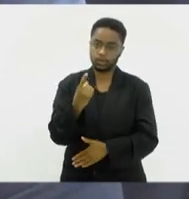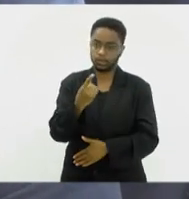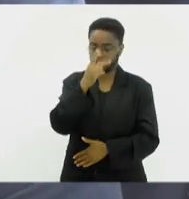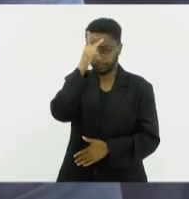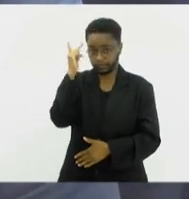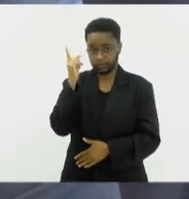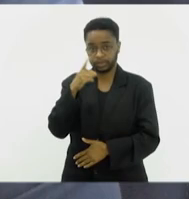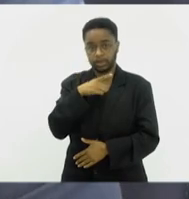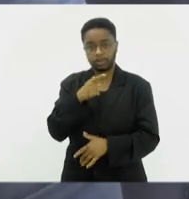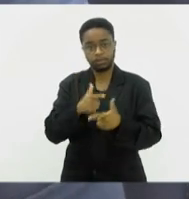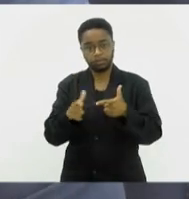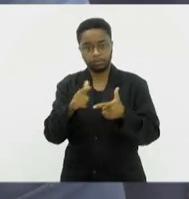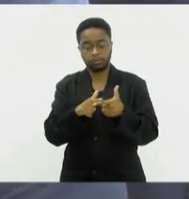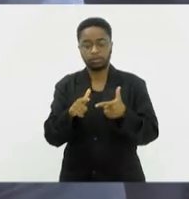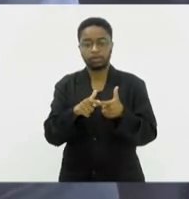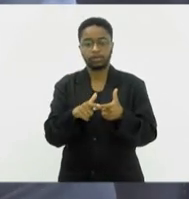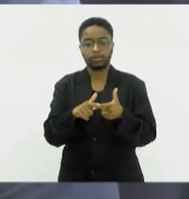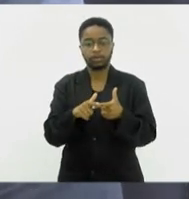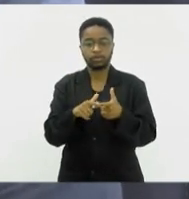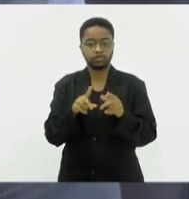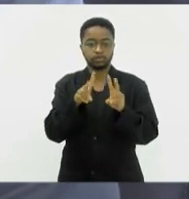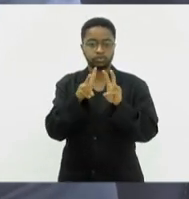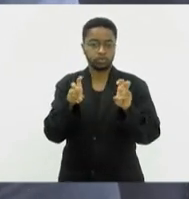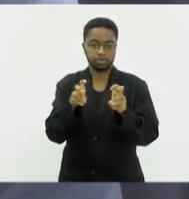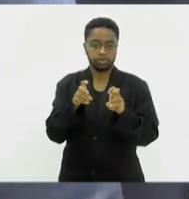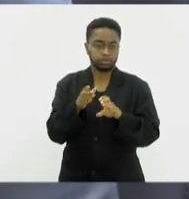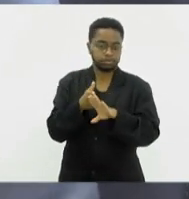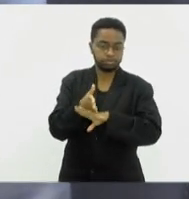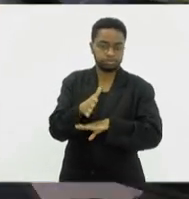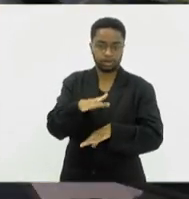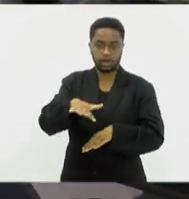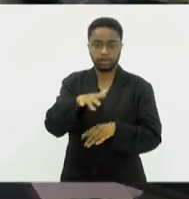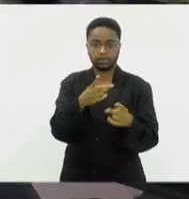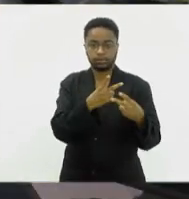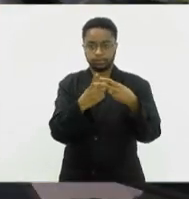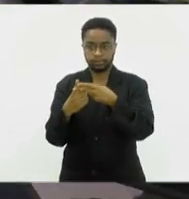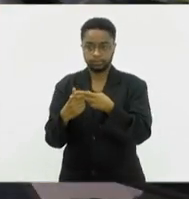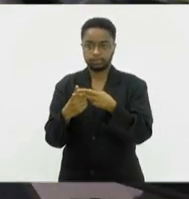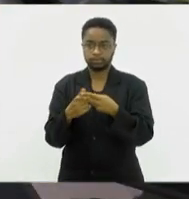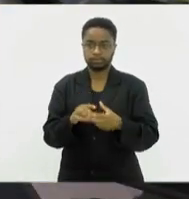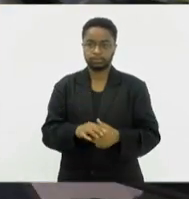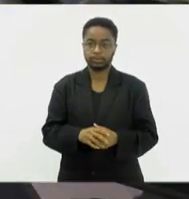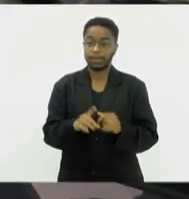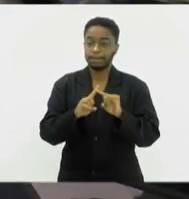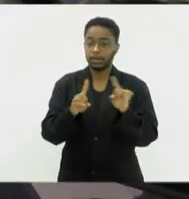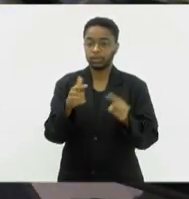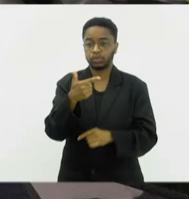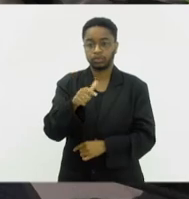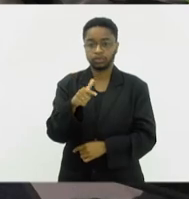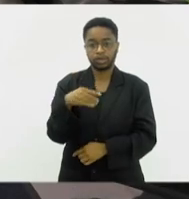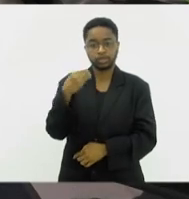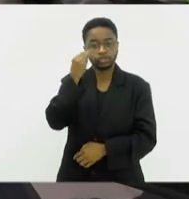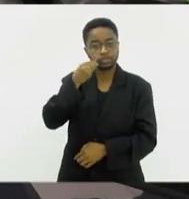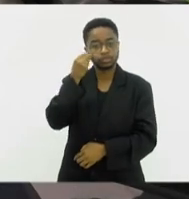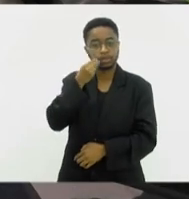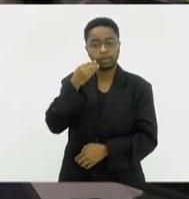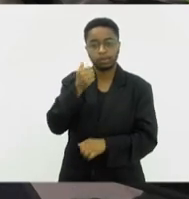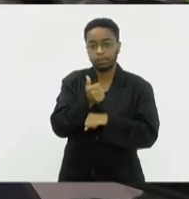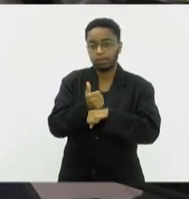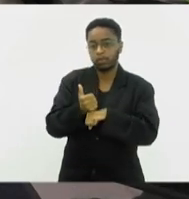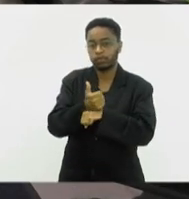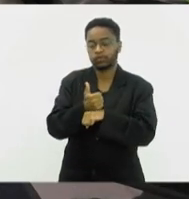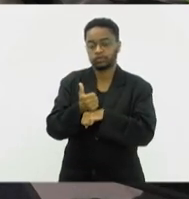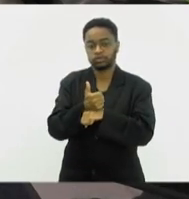problemas relacionados à sua passagem ou no ambiente de privação de liberdade, mas não há qualquer experiência